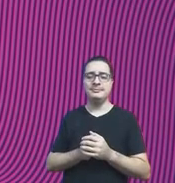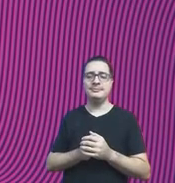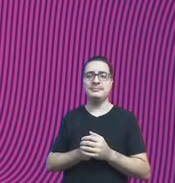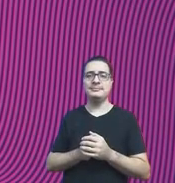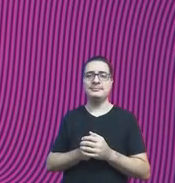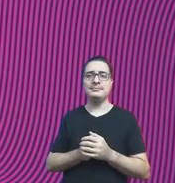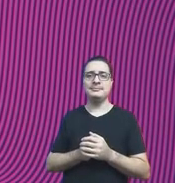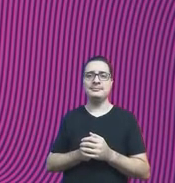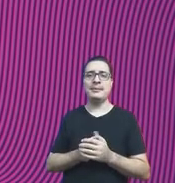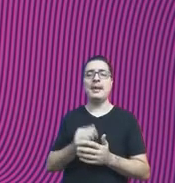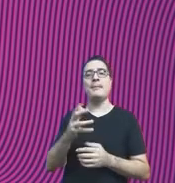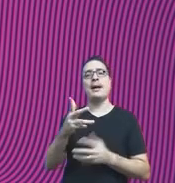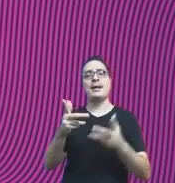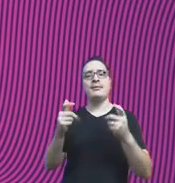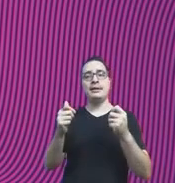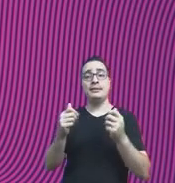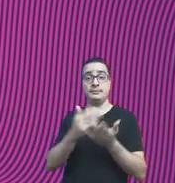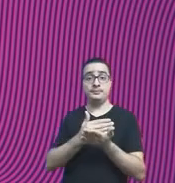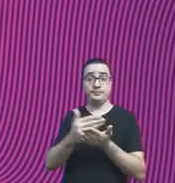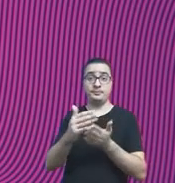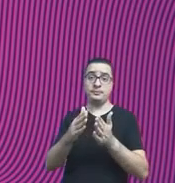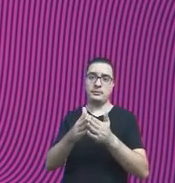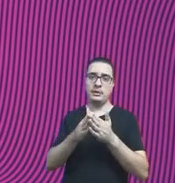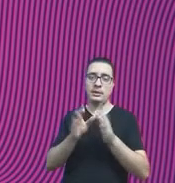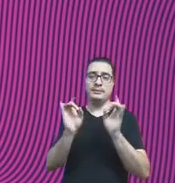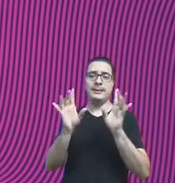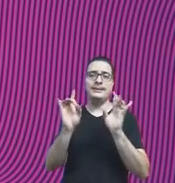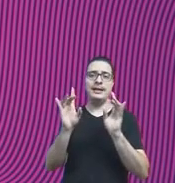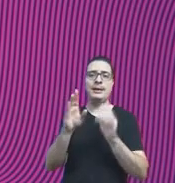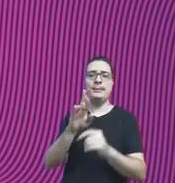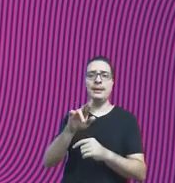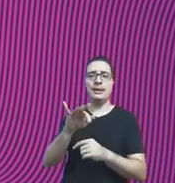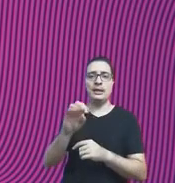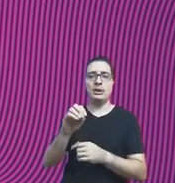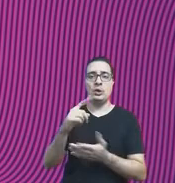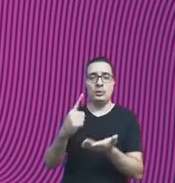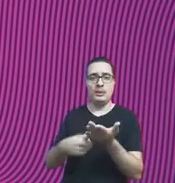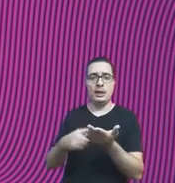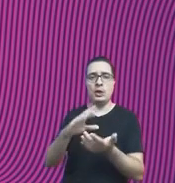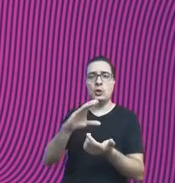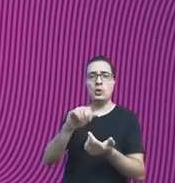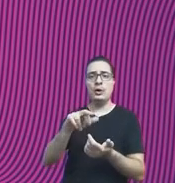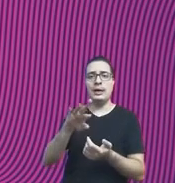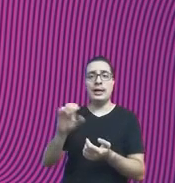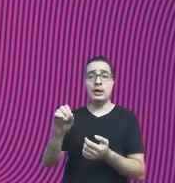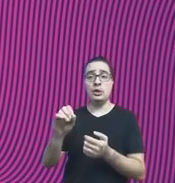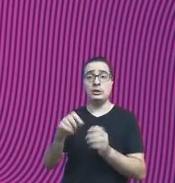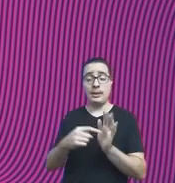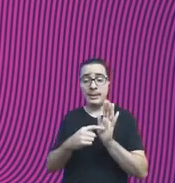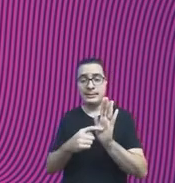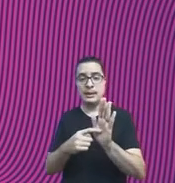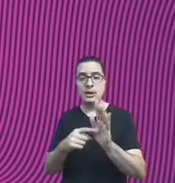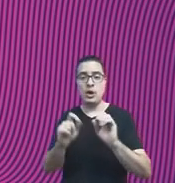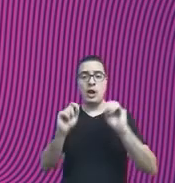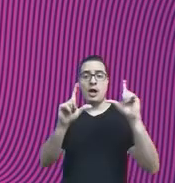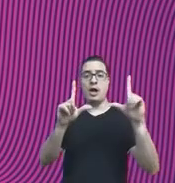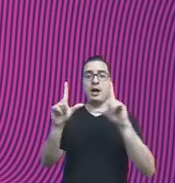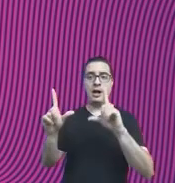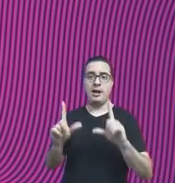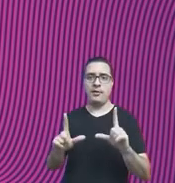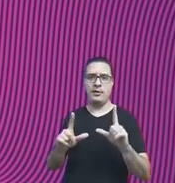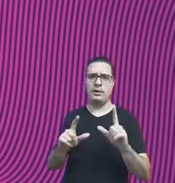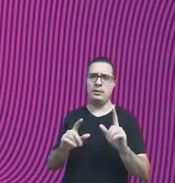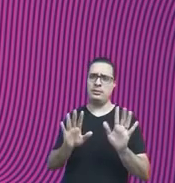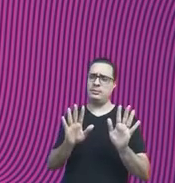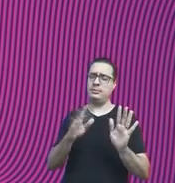Maravilha, vou começar. Fiz o um pedido especial, viu, Brito? Eu já combinei com o Conrado. E quando a gente apresenta, eles colocam a gente em tela cheia. Eu tenho algum problema,